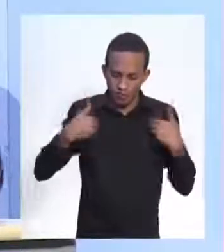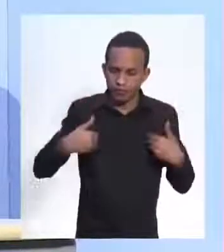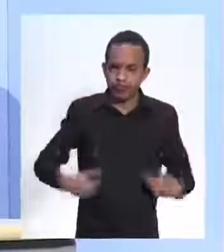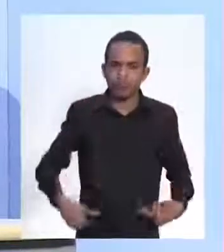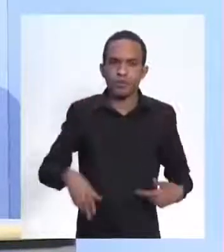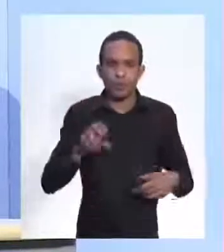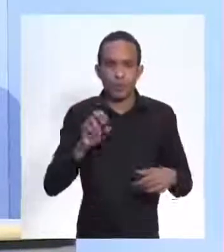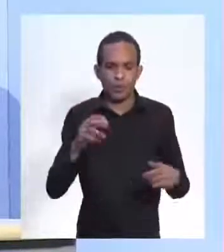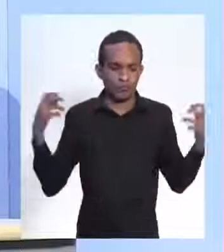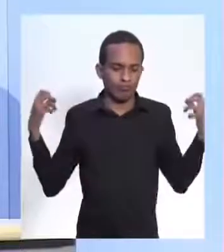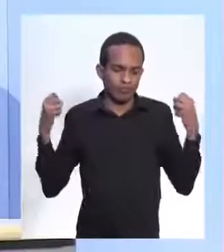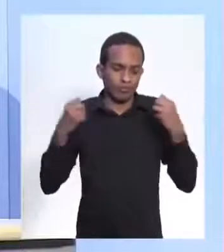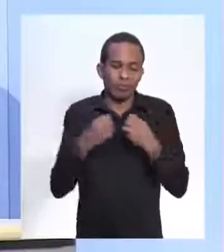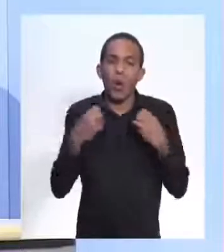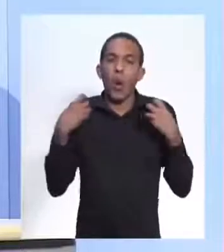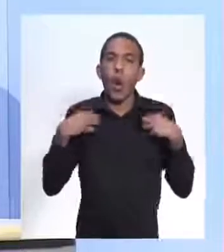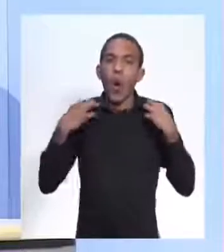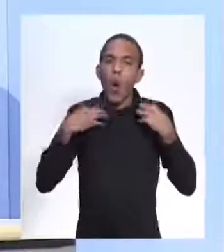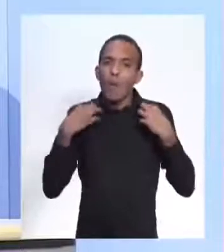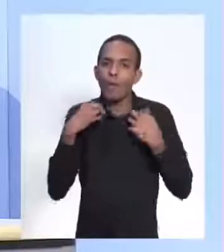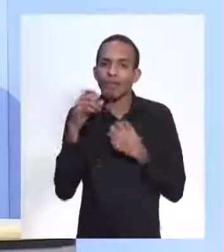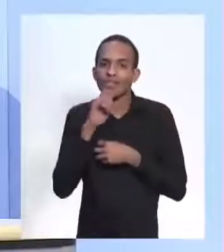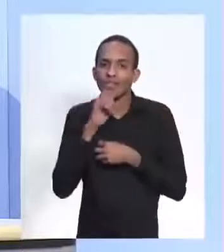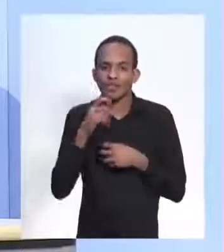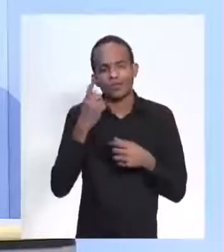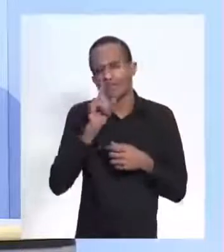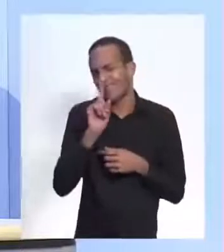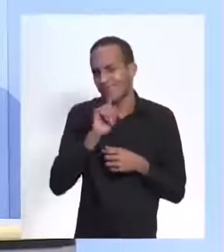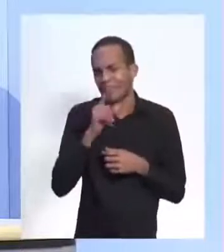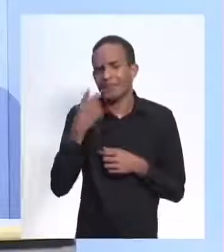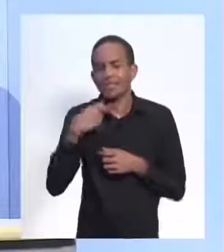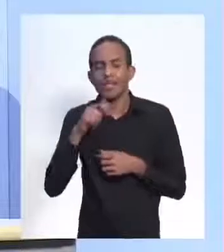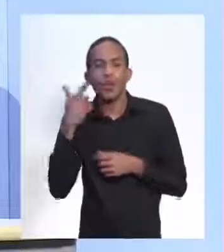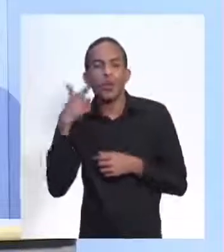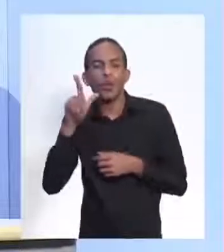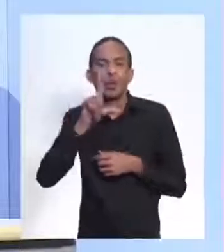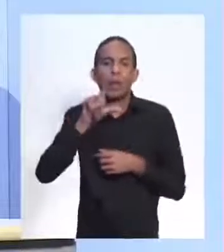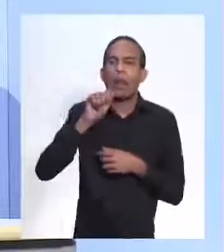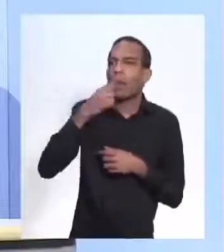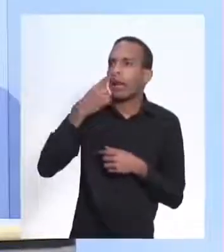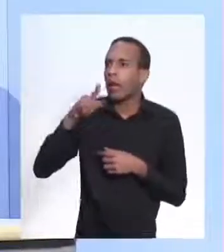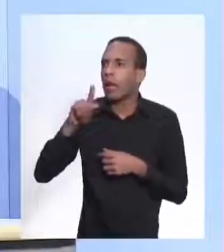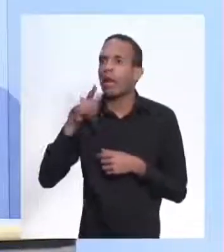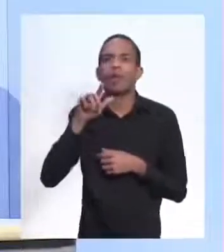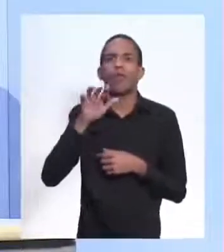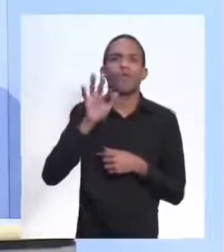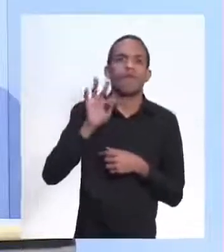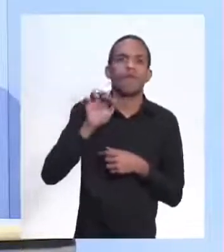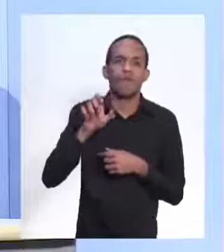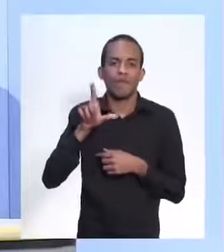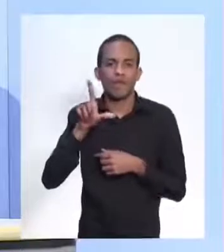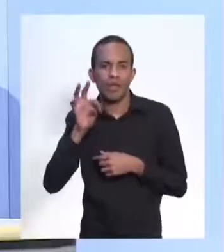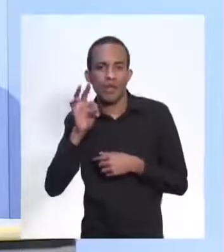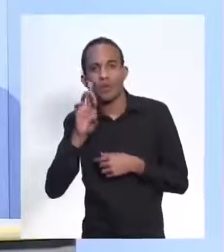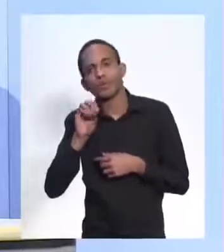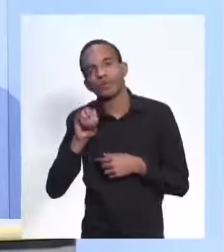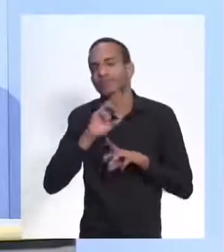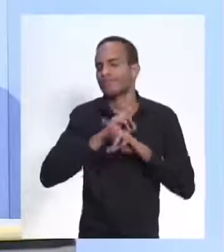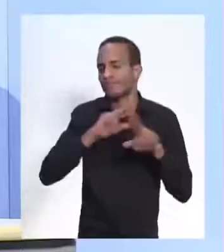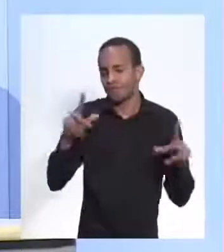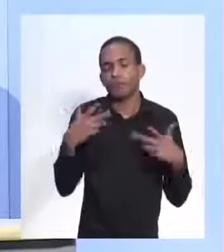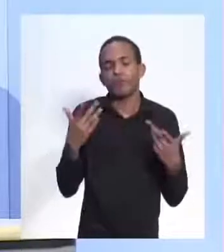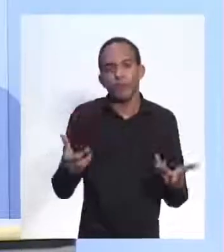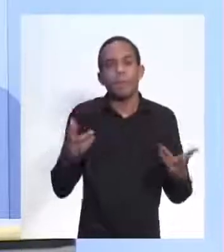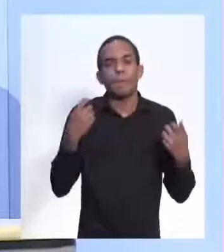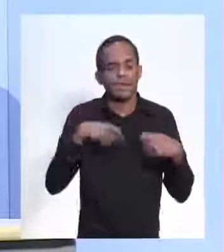ou um sobretudo. Não dá. Ele vai ter que procurar um alã, um feltro, alguma coisa do tipo. Então, observem que tudo tem que ter